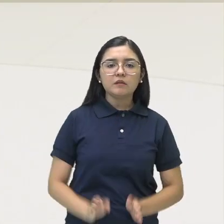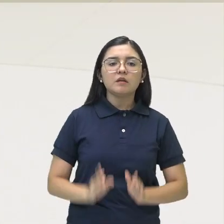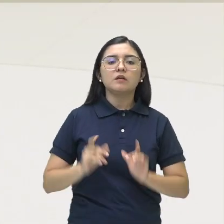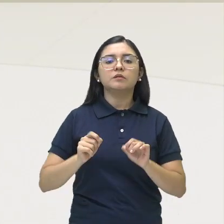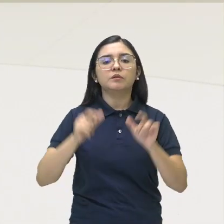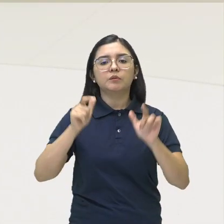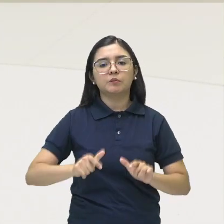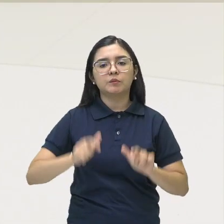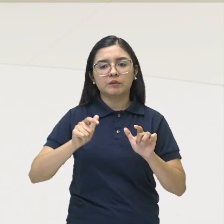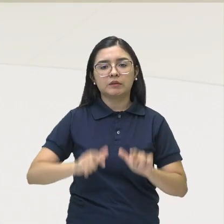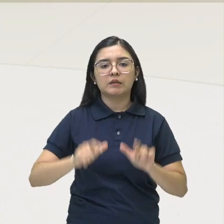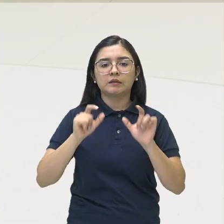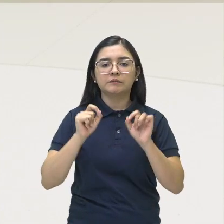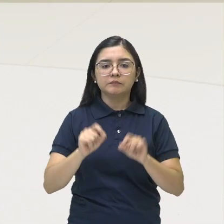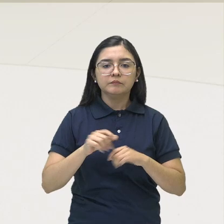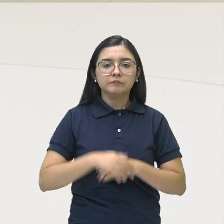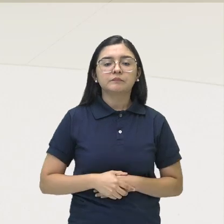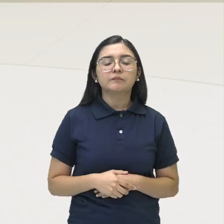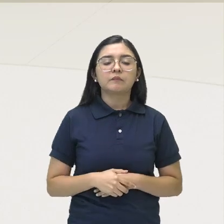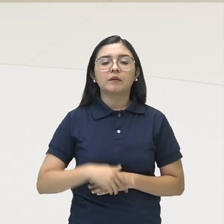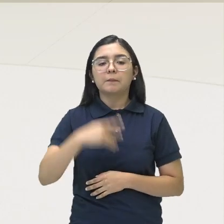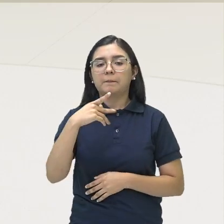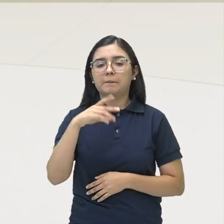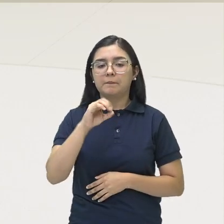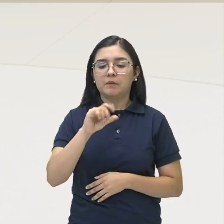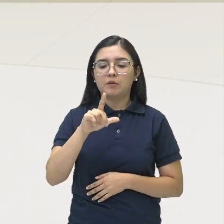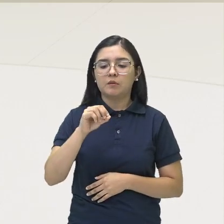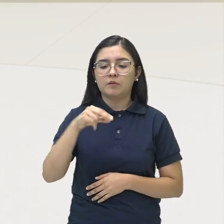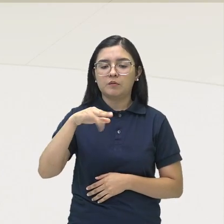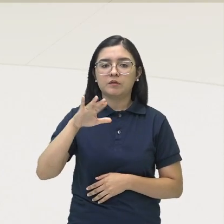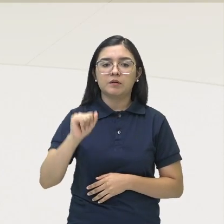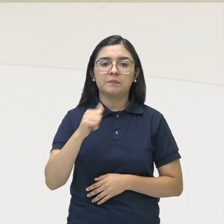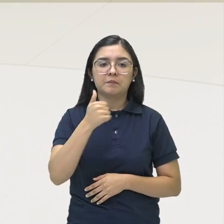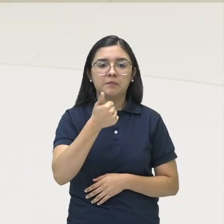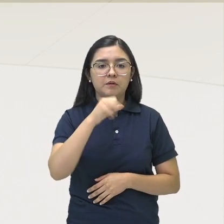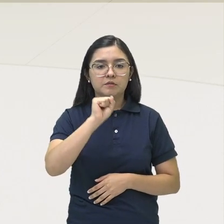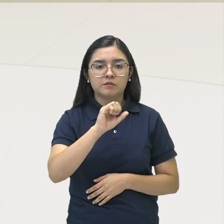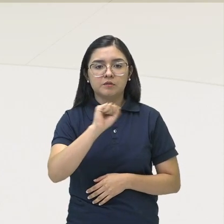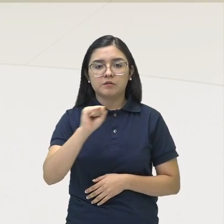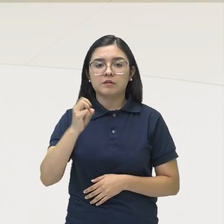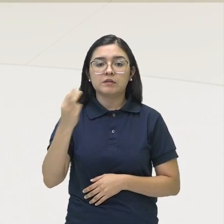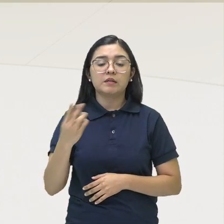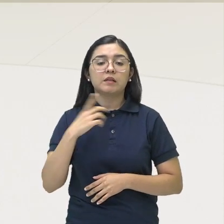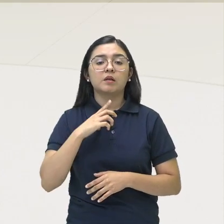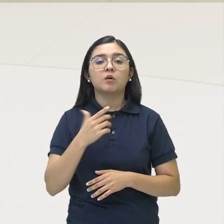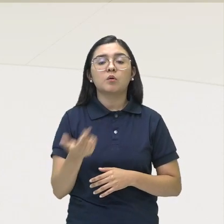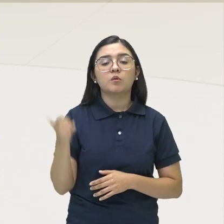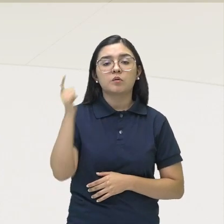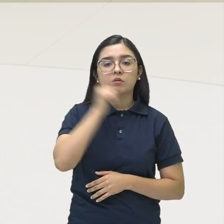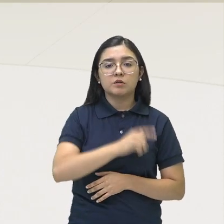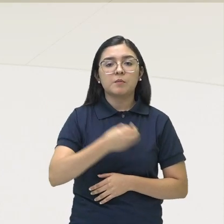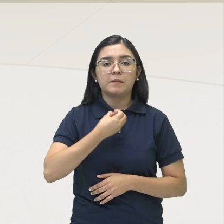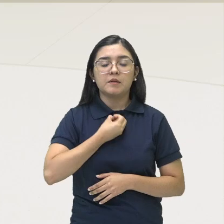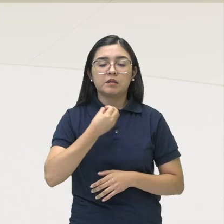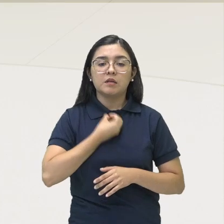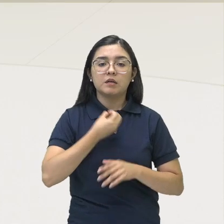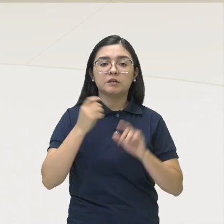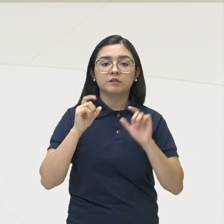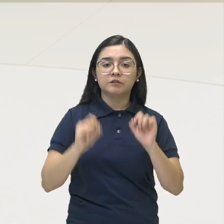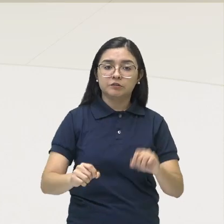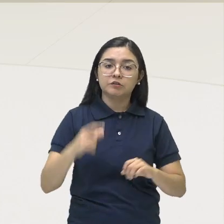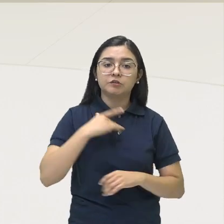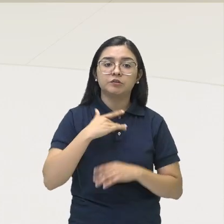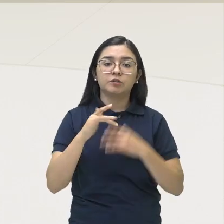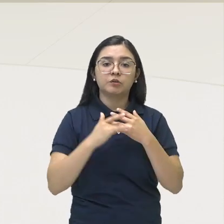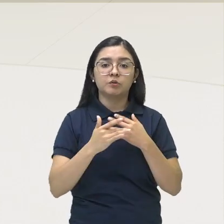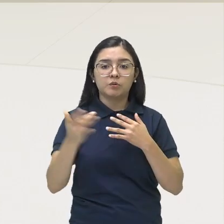aí, em 1883, ela ganhou uma medalha de ouro a completar o curso de ginásio com